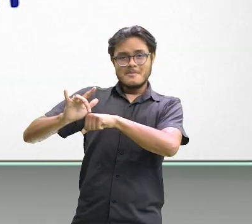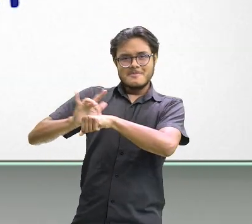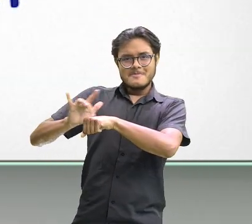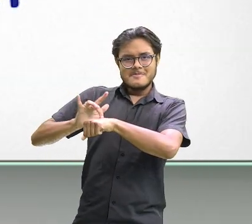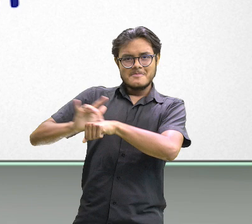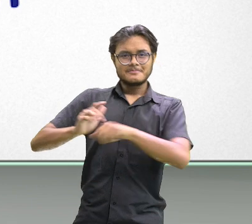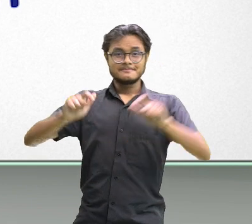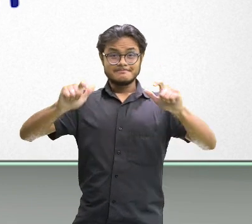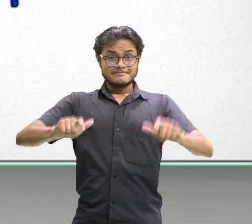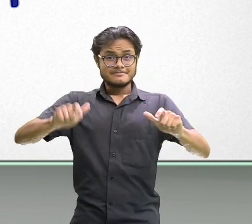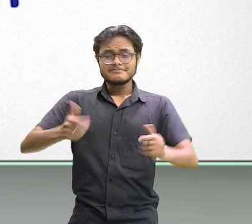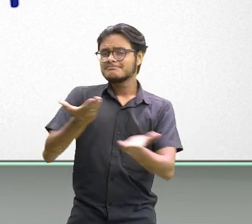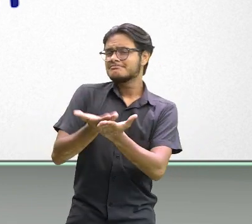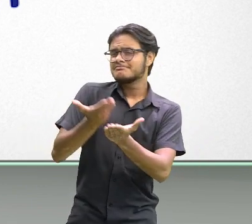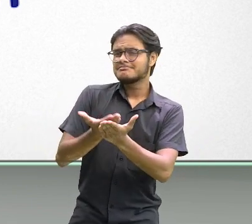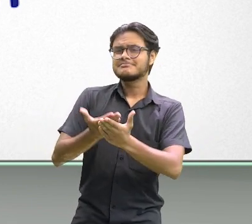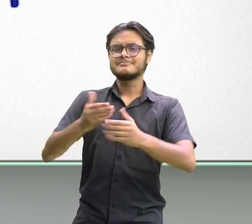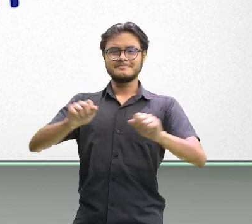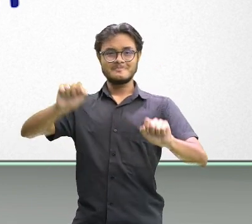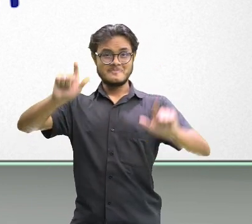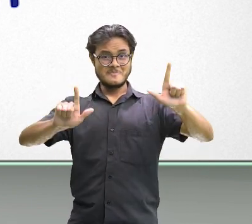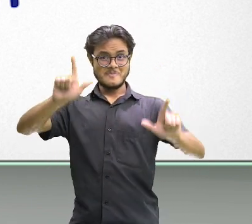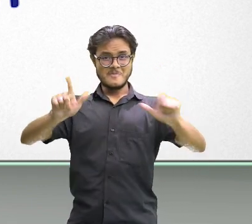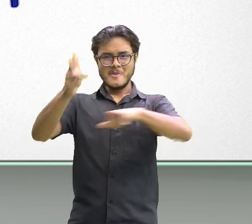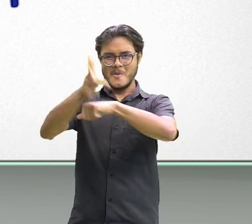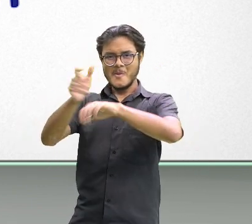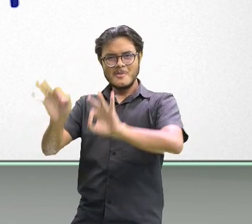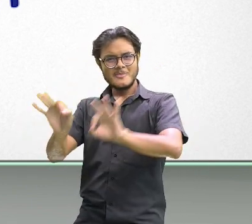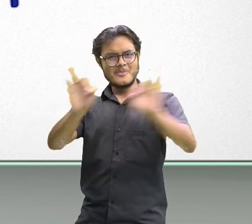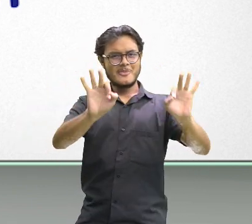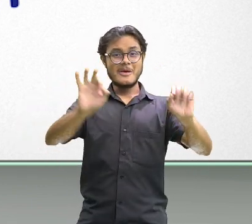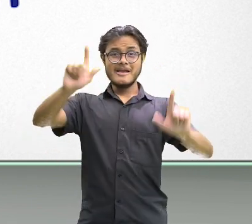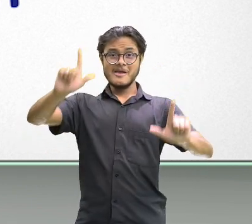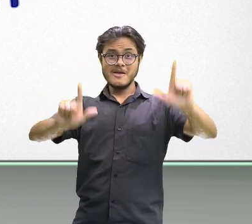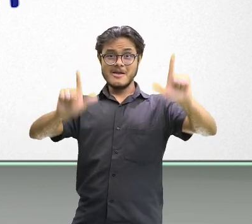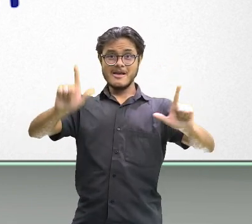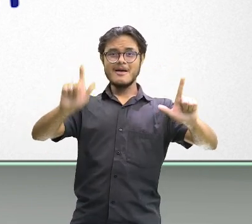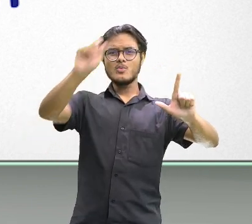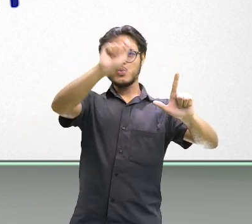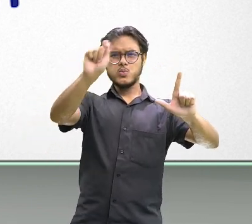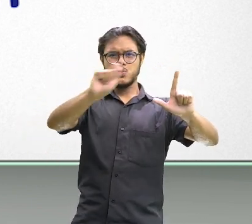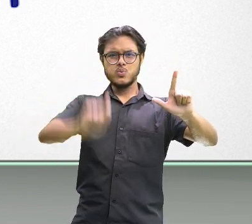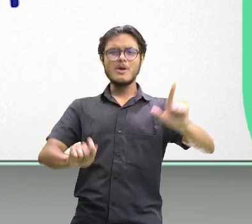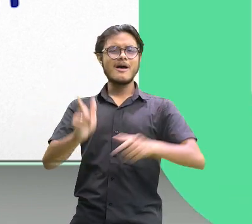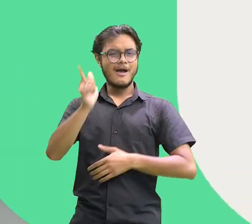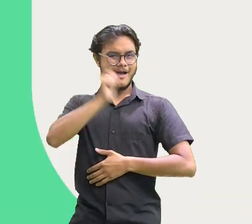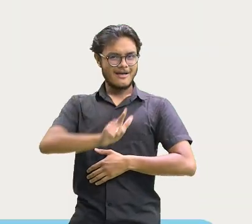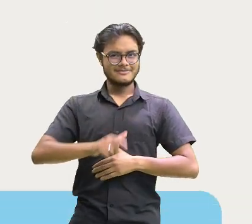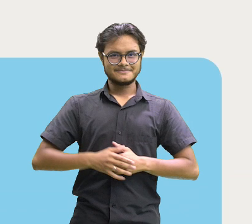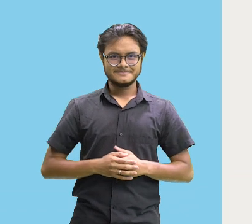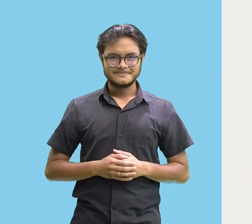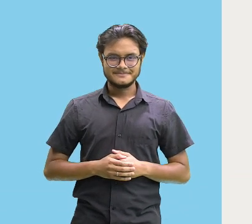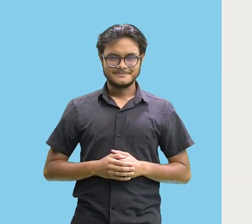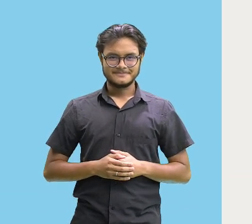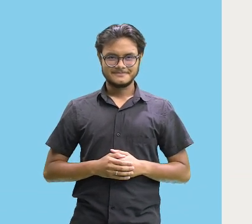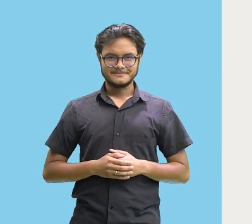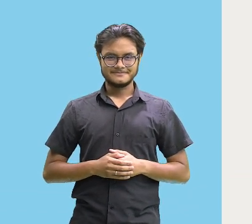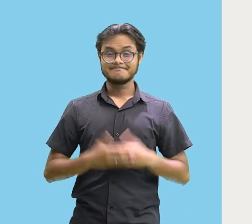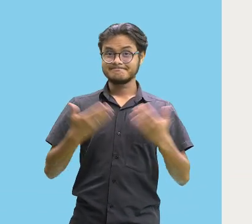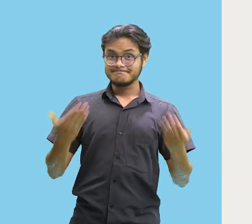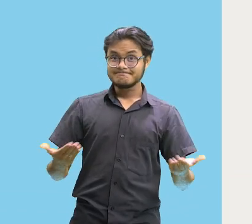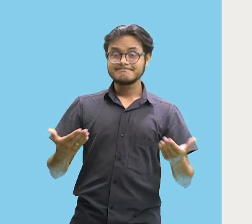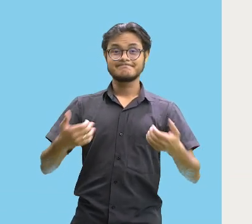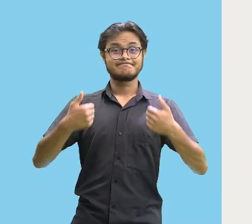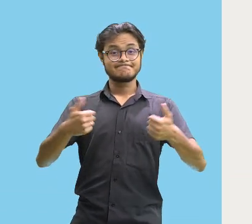O ambiente da aula é um estúdio de televisão e usarei uma tela interativa para anotações. Pois é,